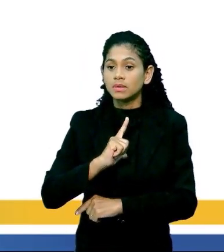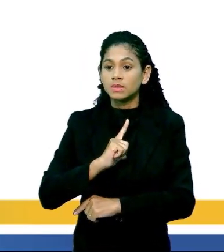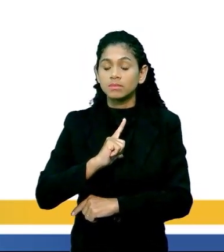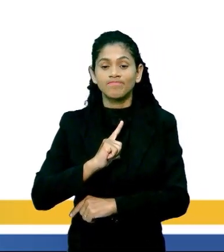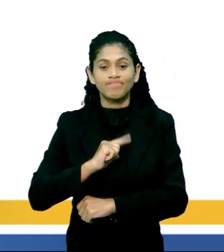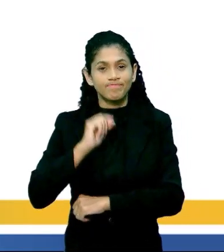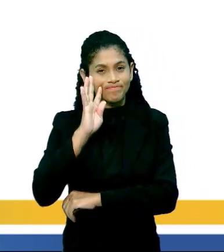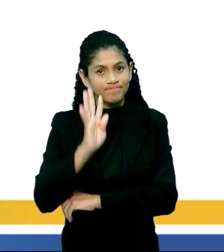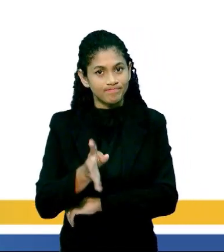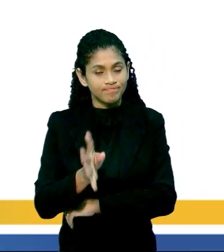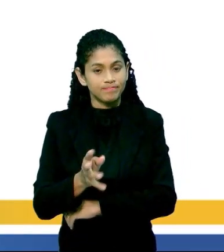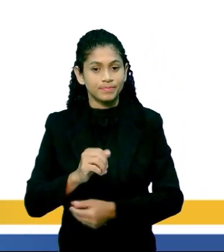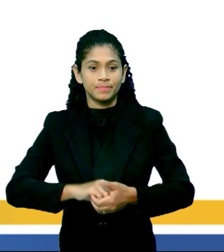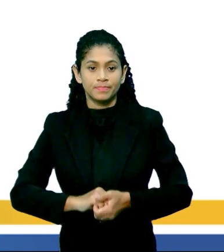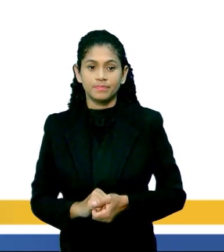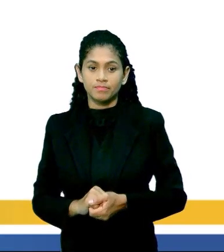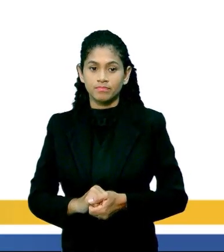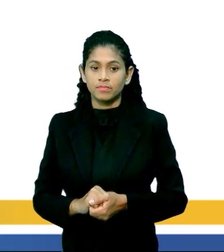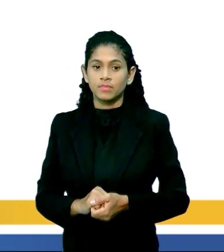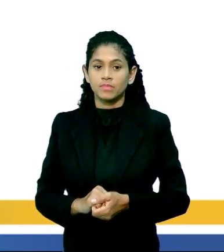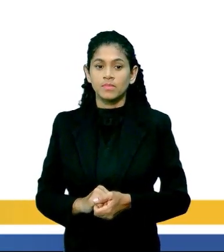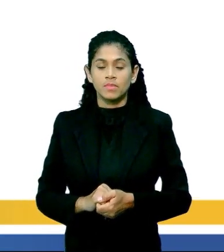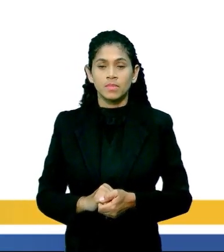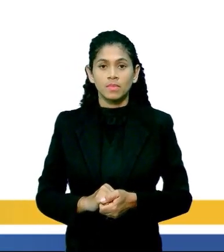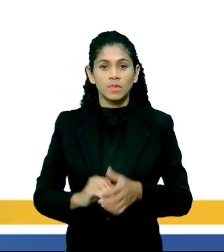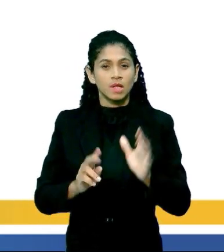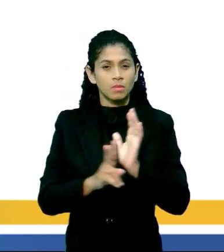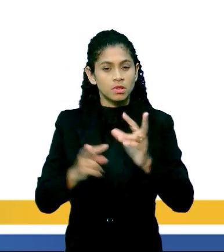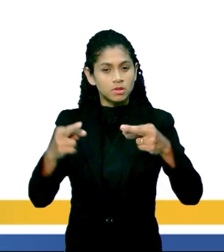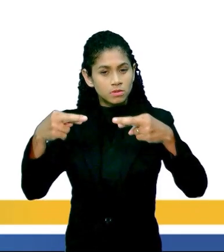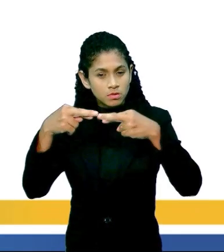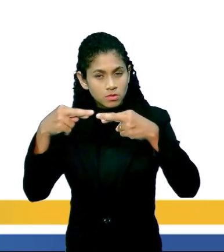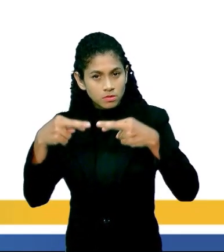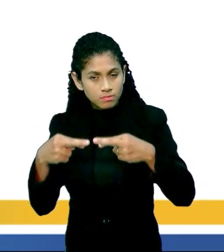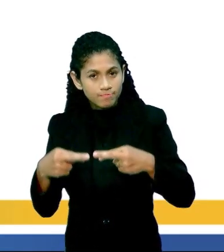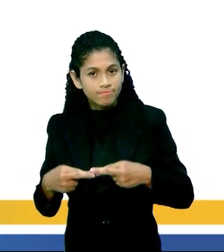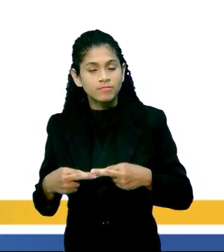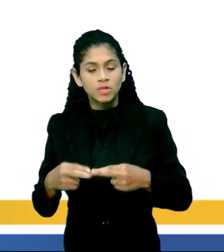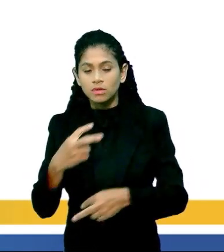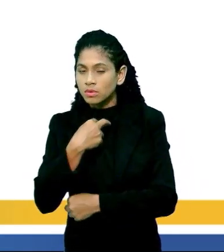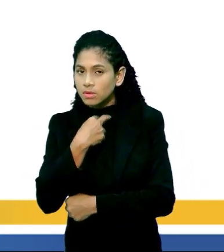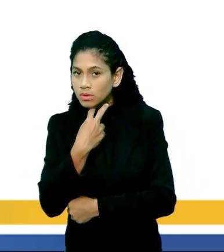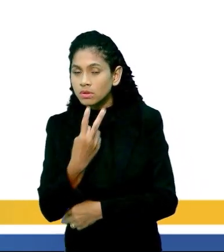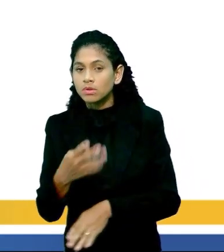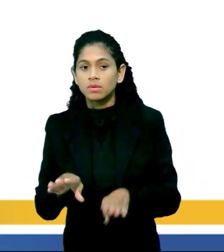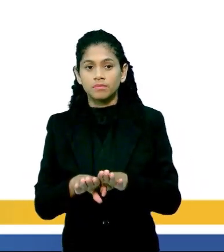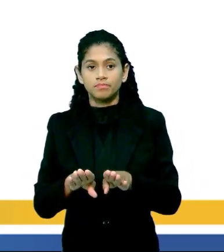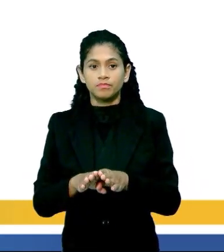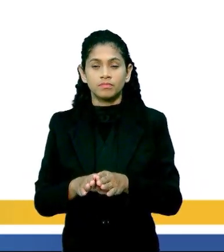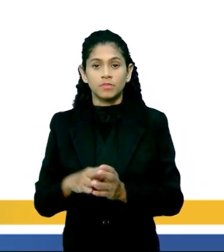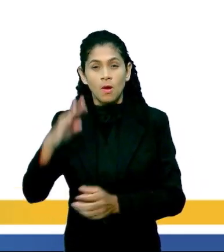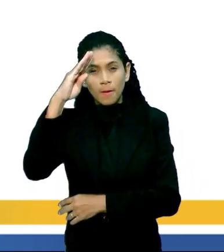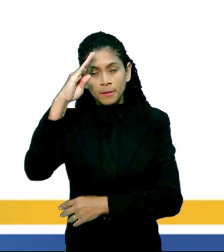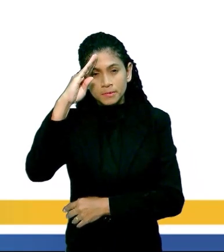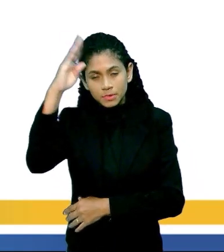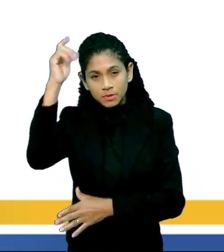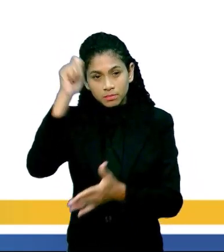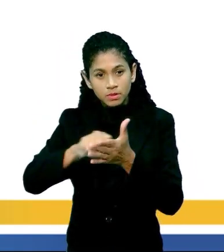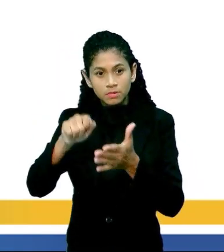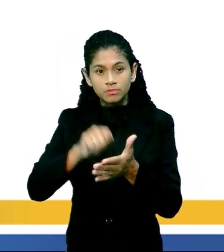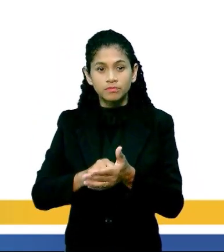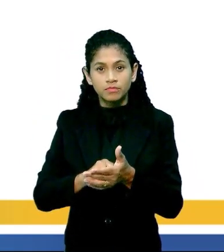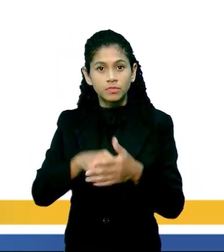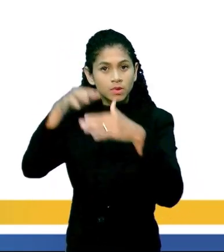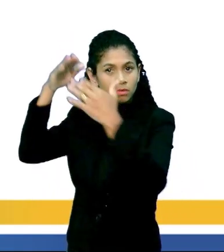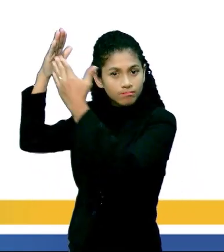métrica e oralidade, como já foi mencionado, tá? Os principais autores, a gente tem o